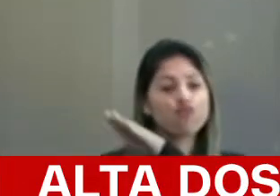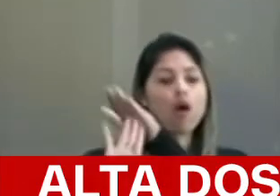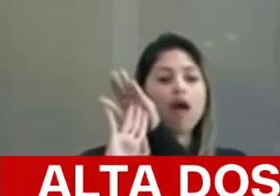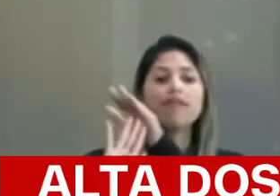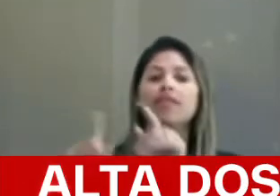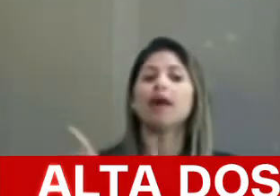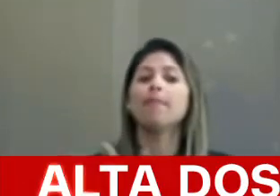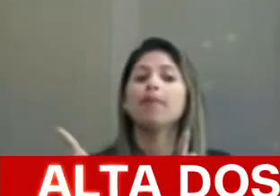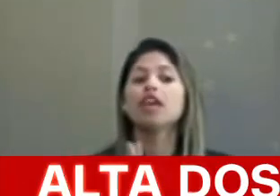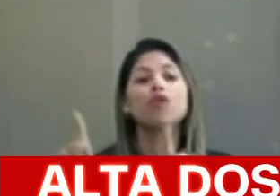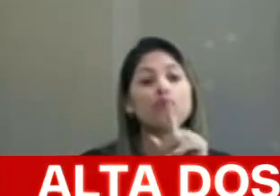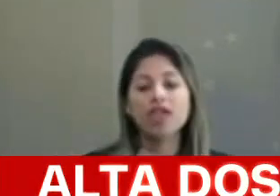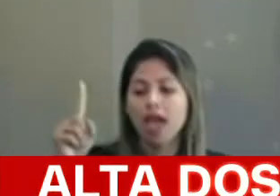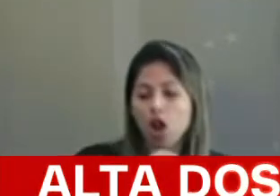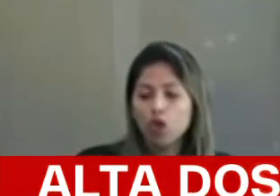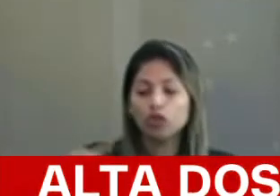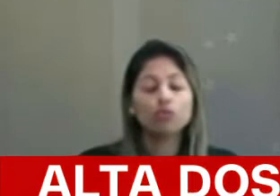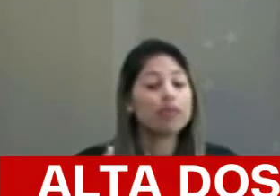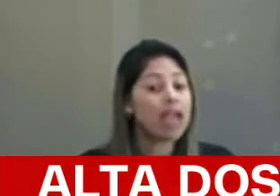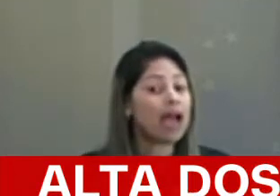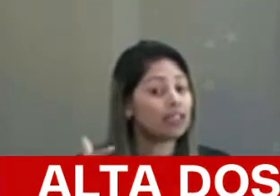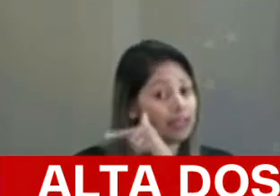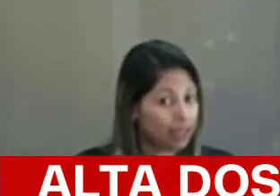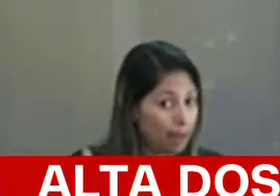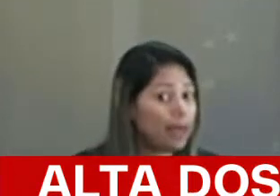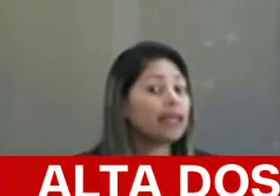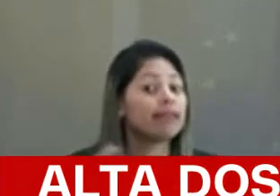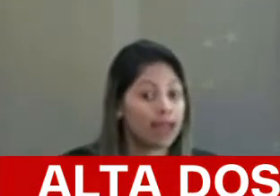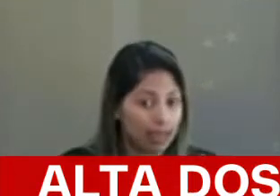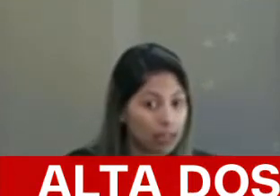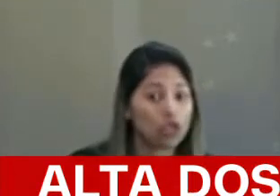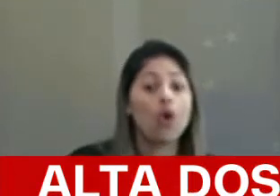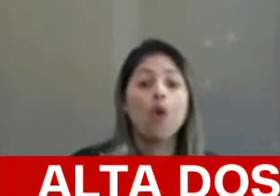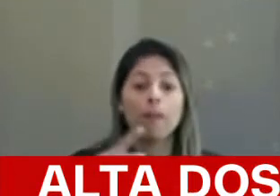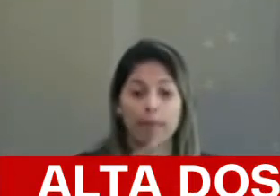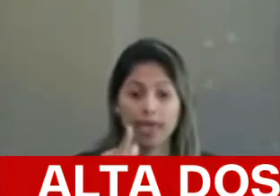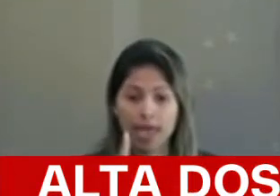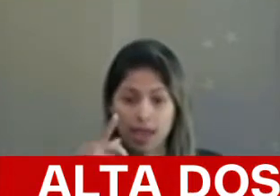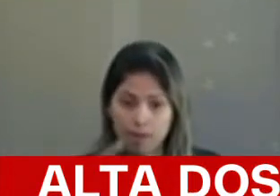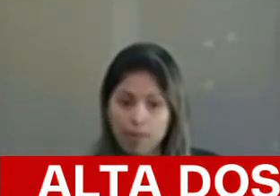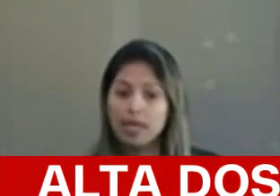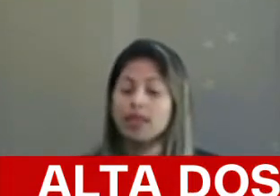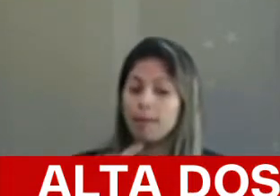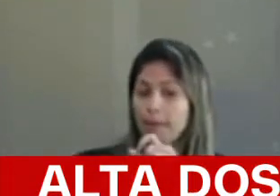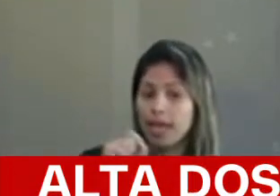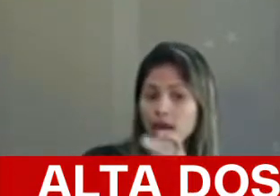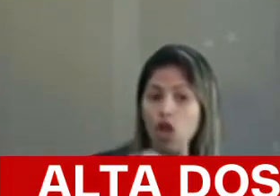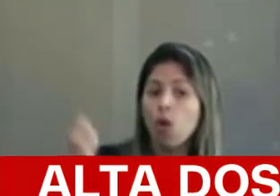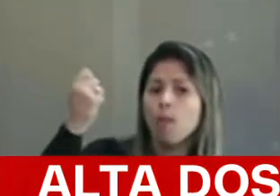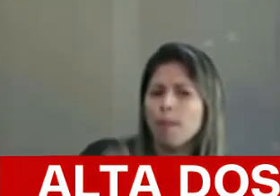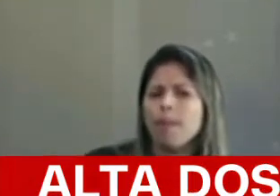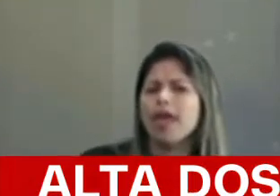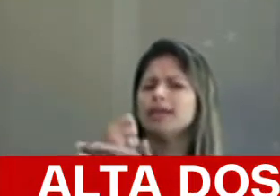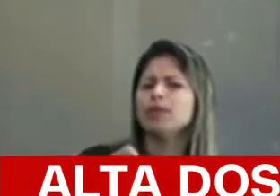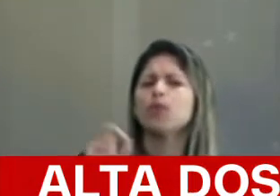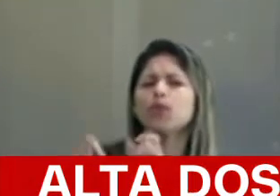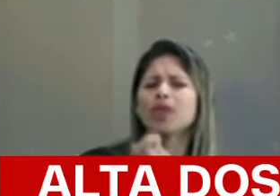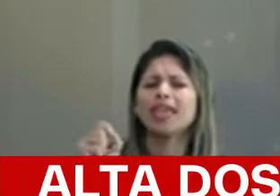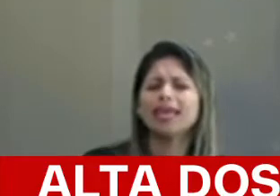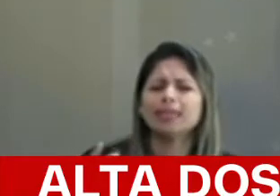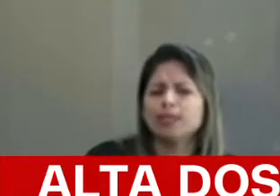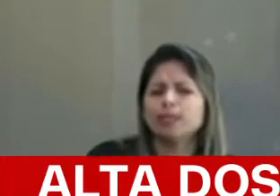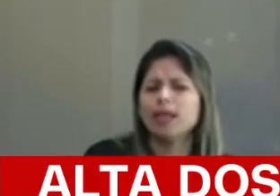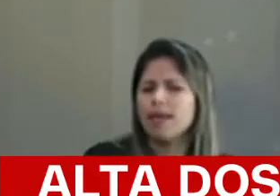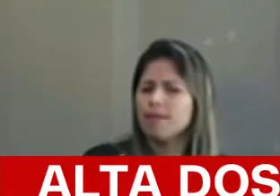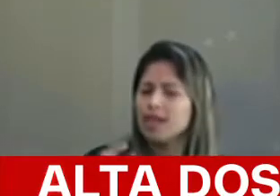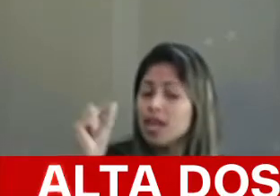proporcionava, os produtos e serviços de que trata o PLP, em que pese a sua essencialidade, sempre